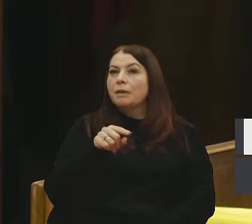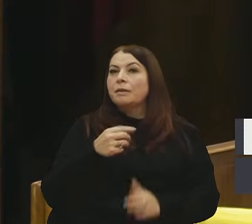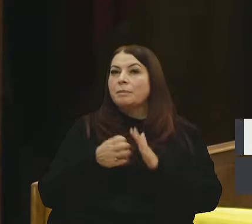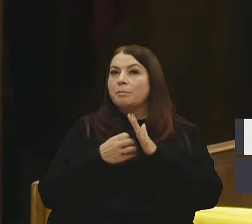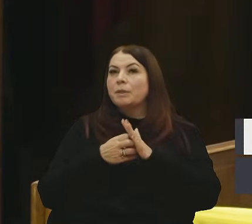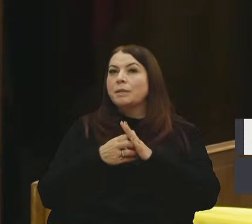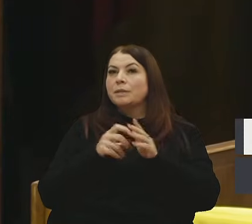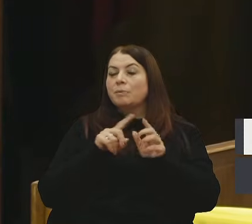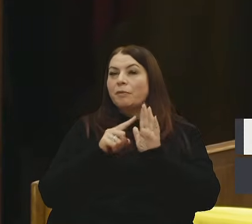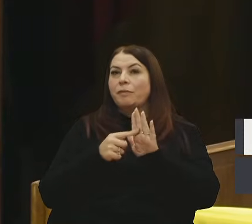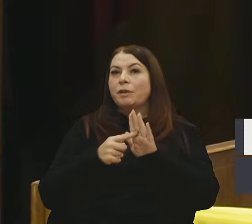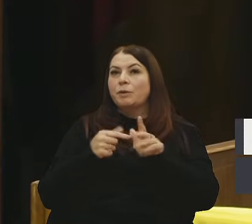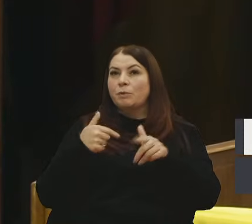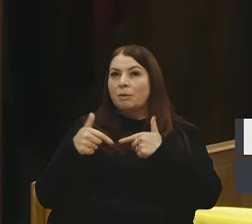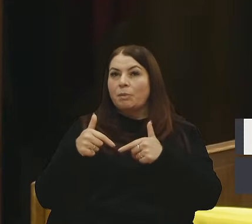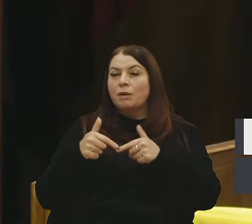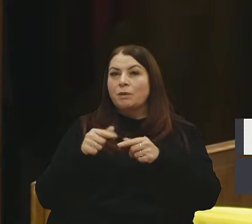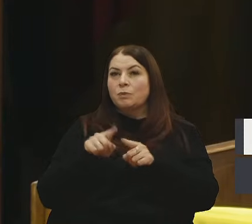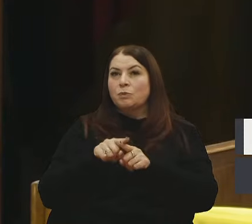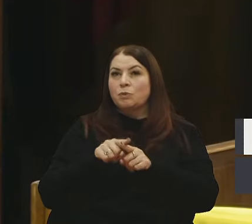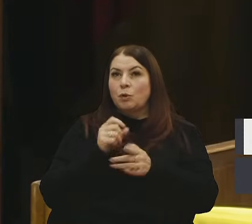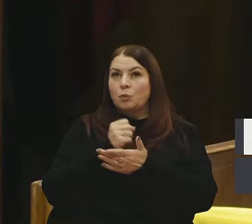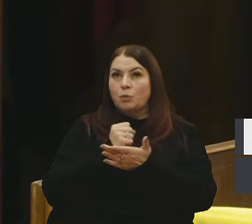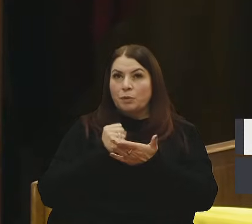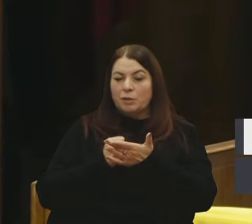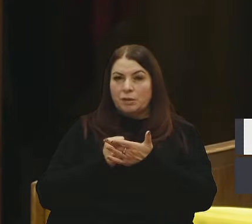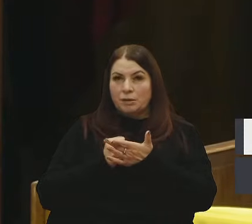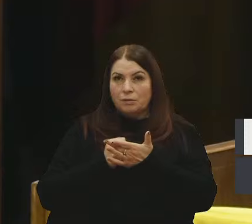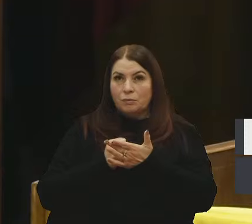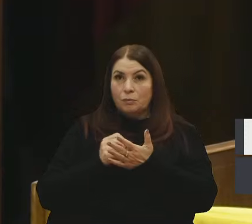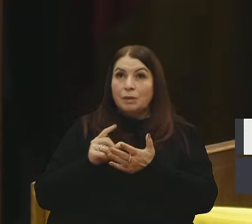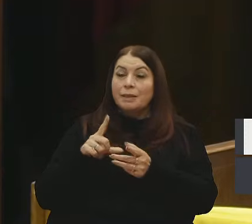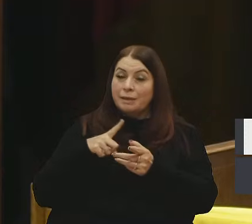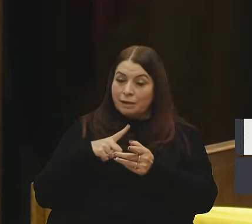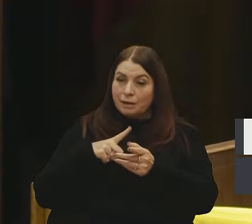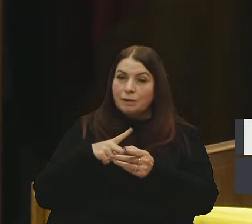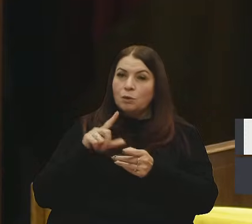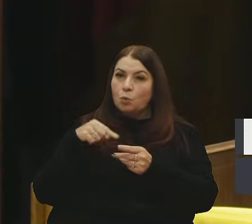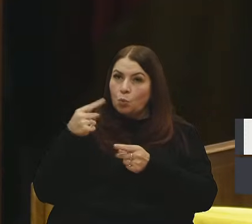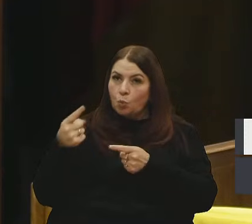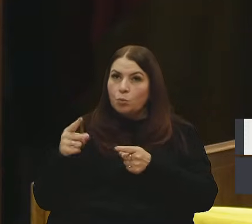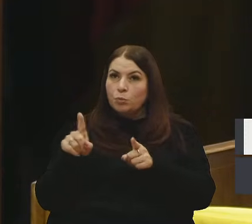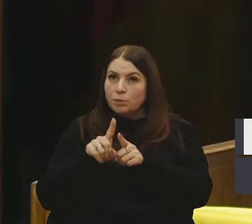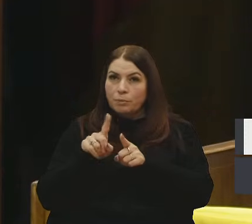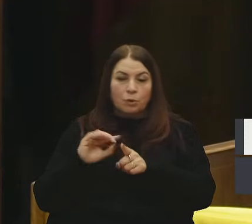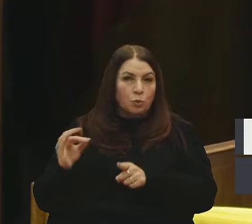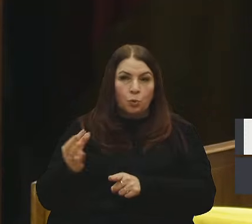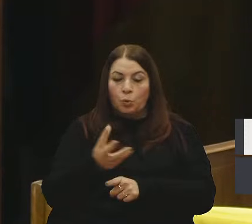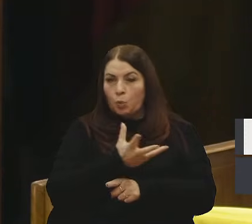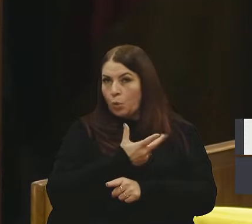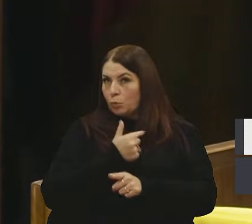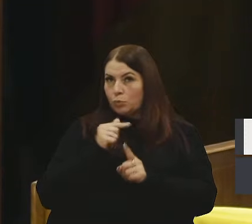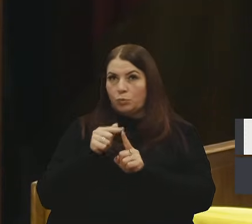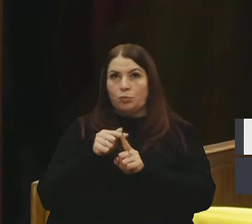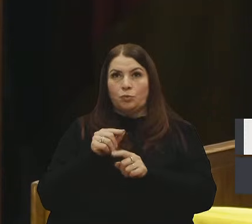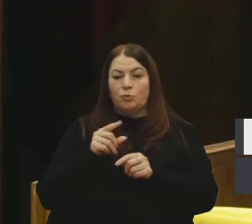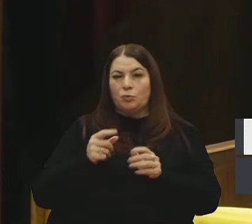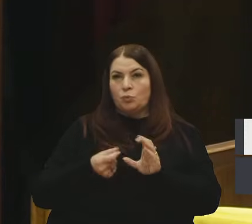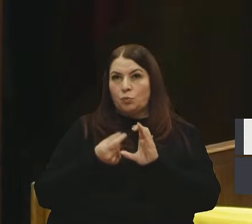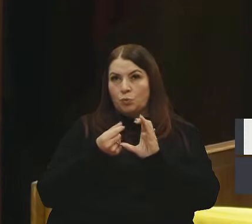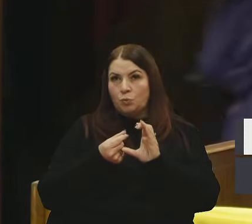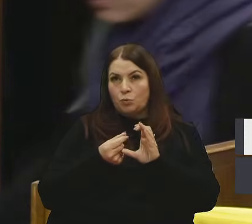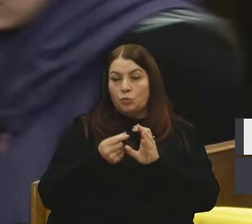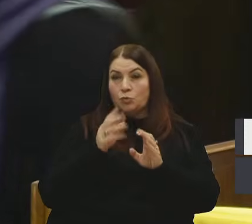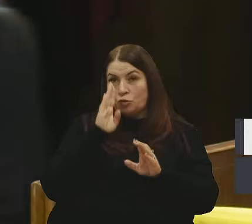da prestação dos serviços objeto do contrato, abrangendo, dentre outros, todos os custos diretos